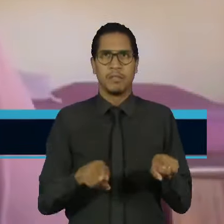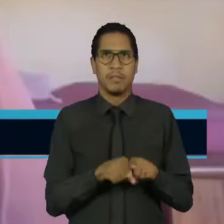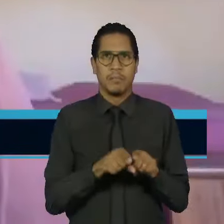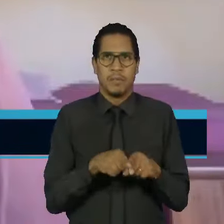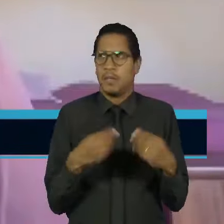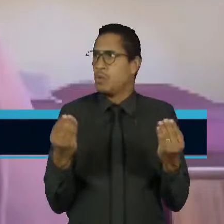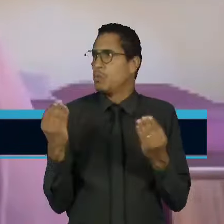45